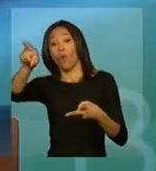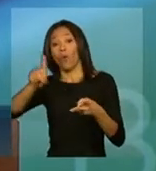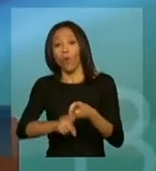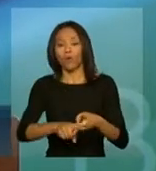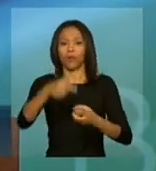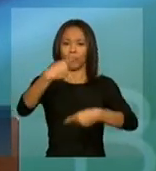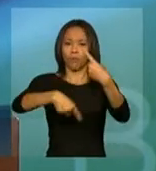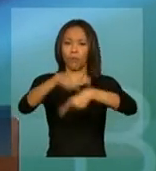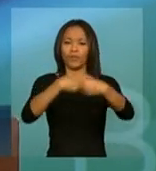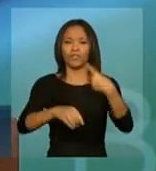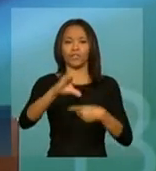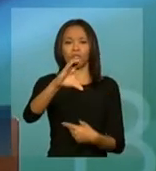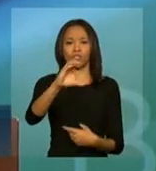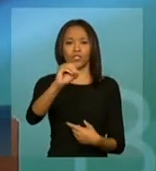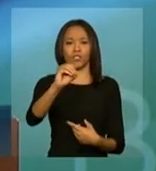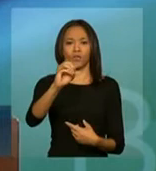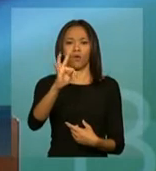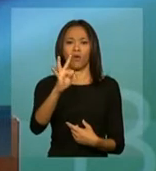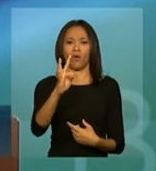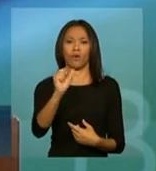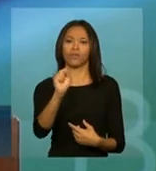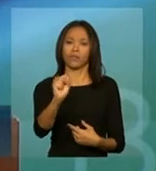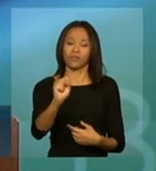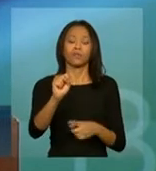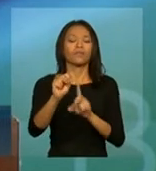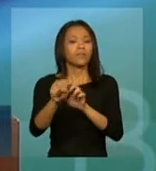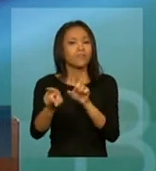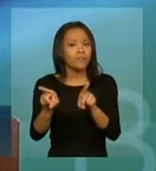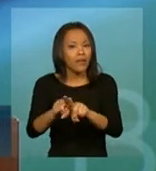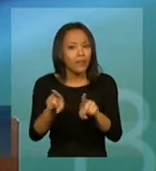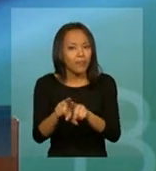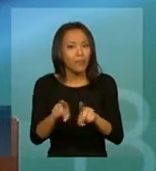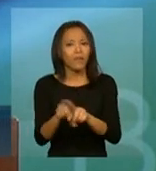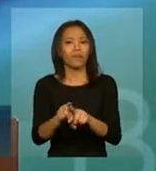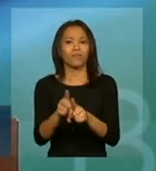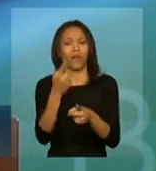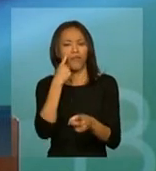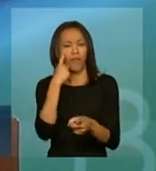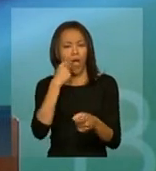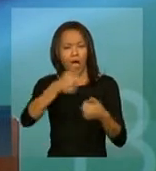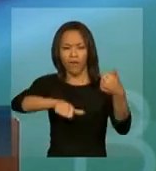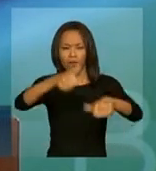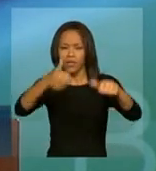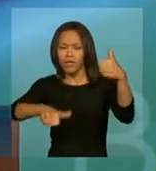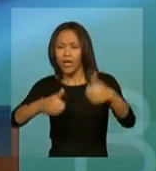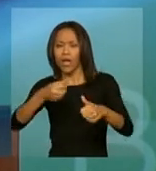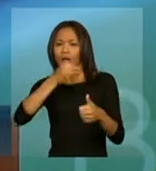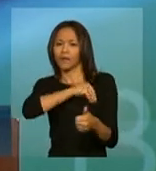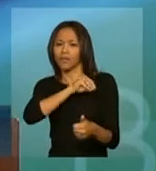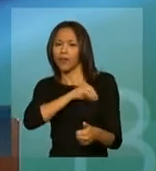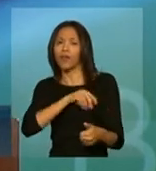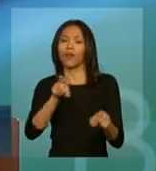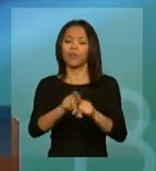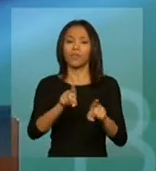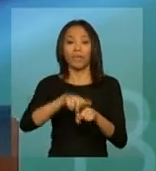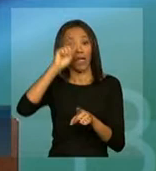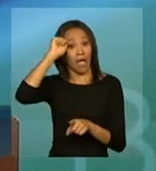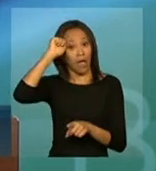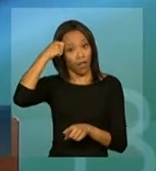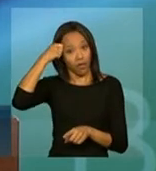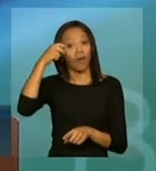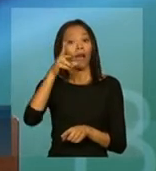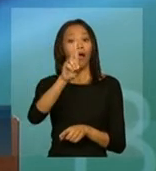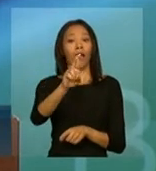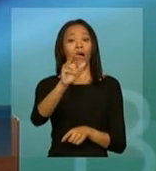aprovamos recentemente, para os concluintes da escola pública, com recorte de renda e de raça, ministra Luiza Bairros. E sabe